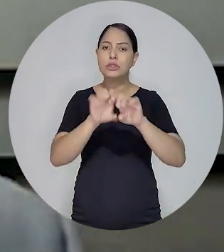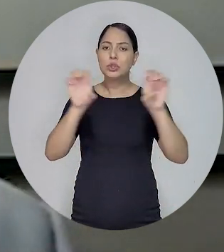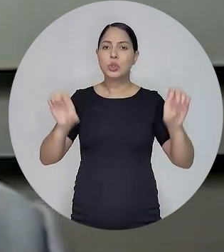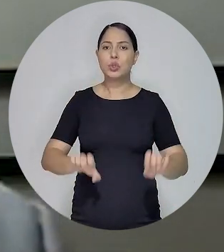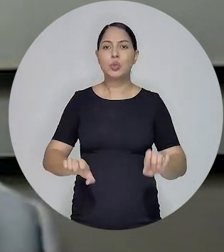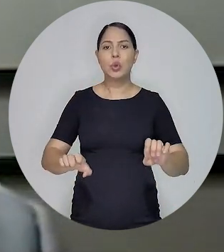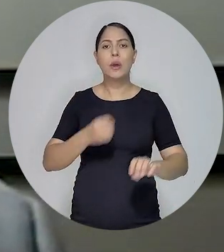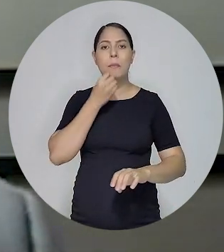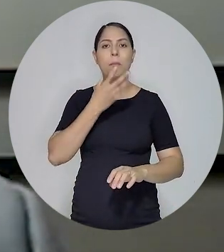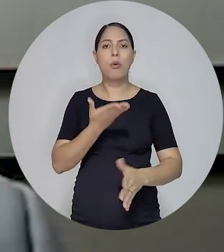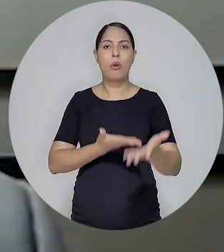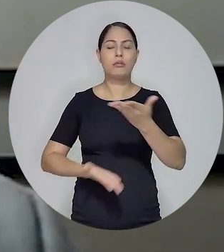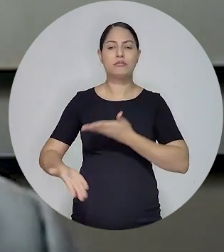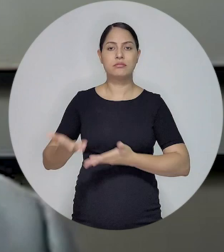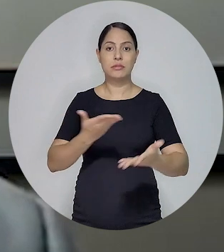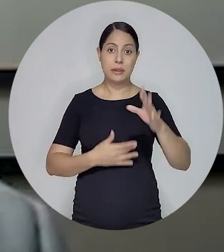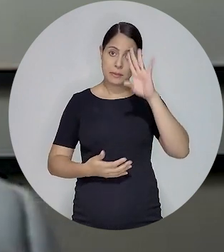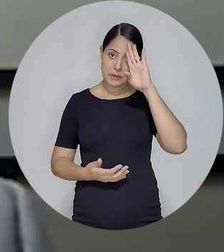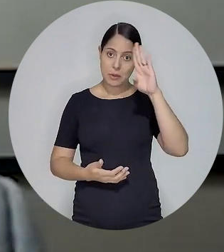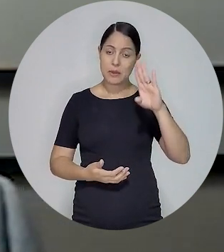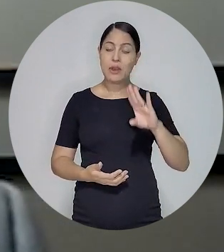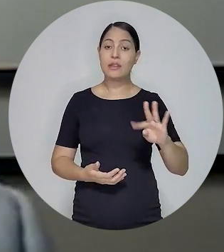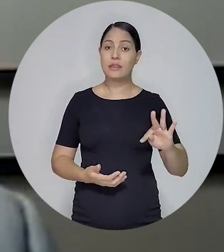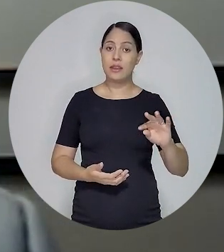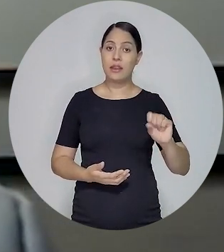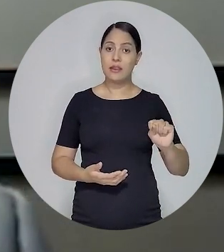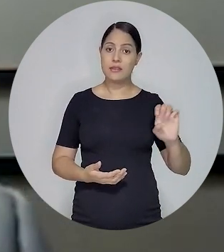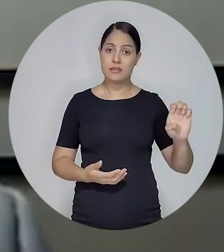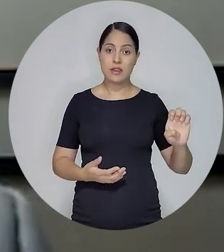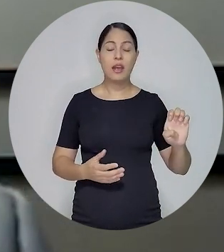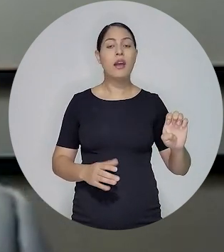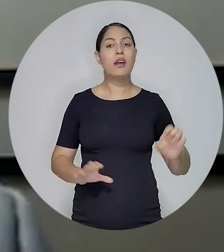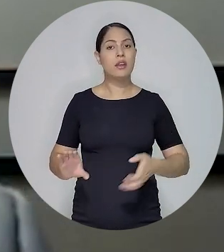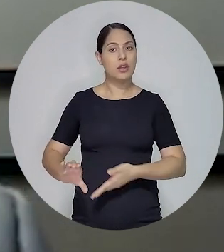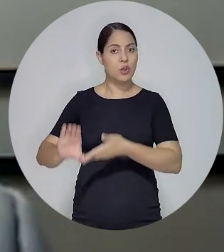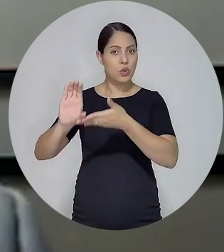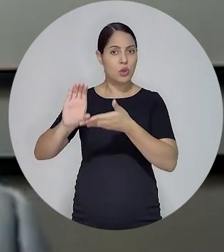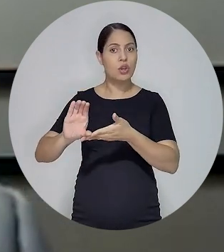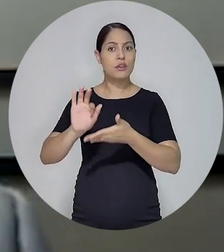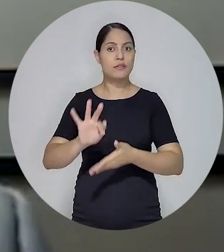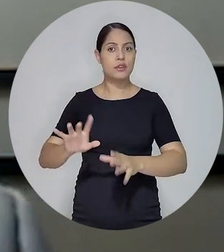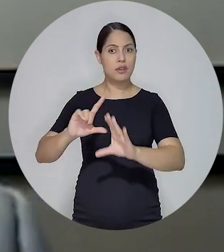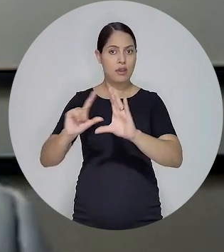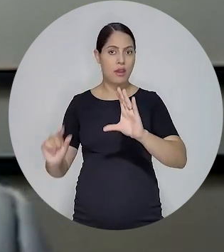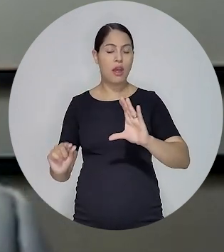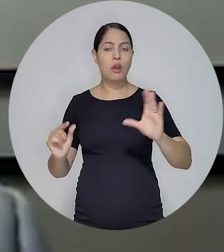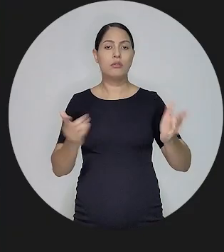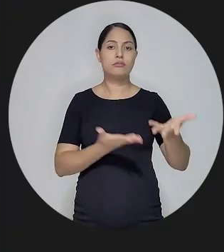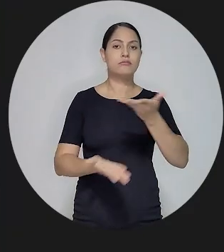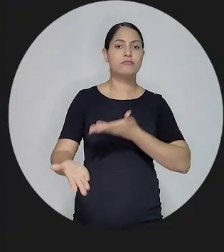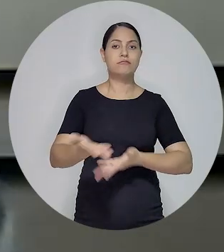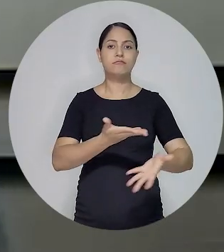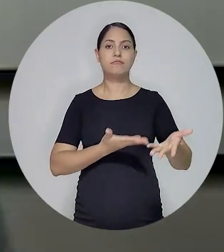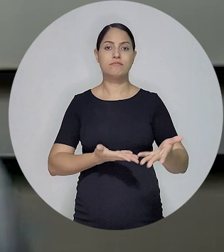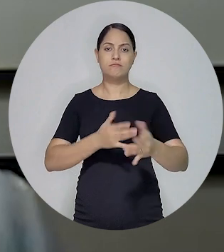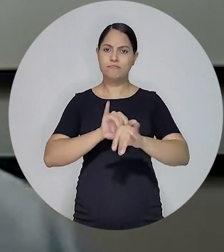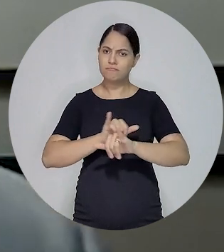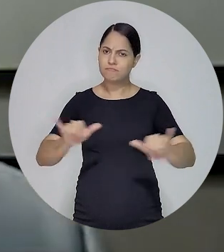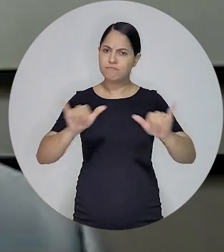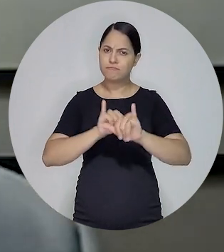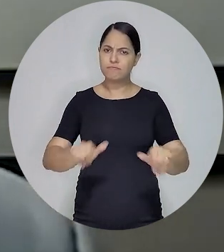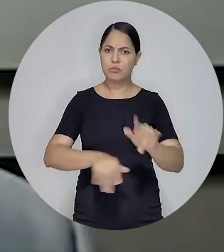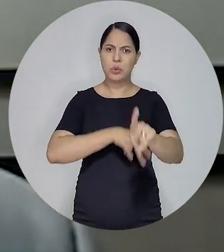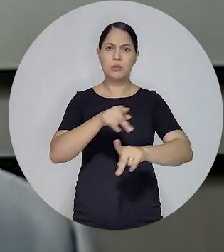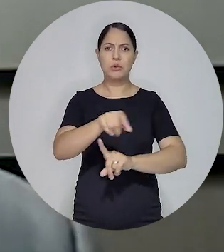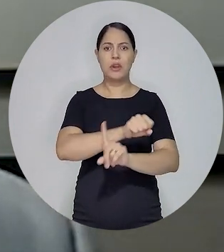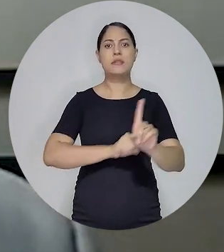termo de cooperação, essas instituições, especialmente aqui, o TSE e o Conselho Federal da OAB, se comprometeram a disseminar, né,